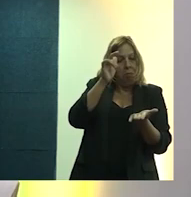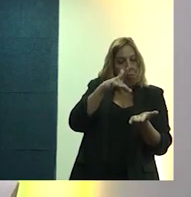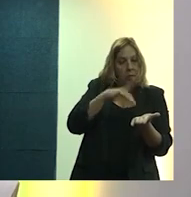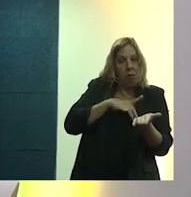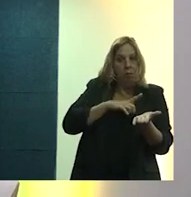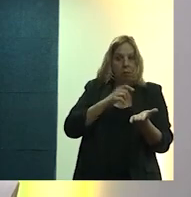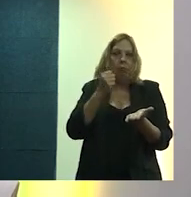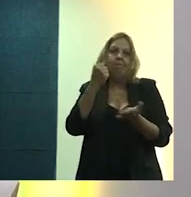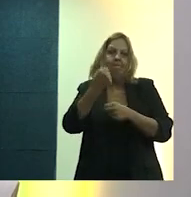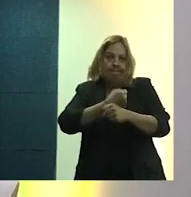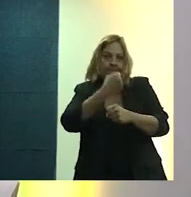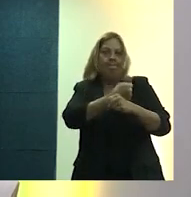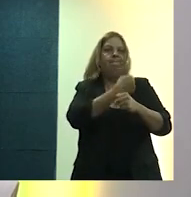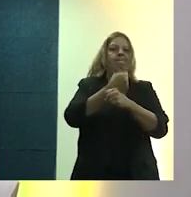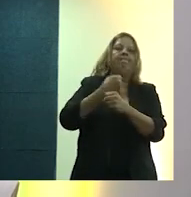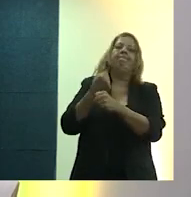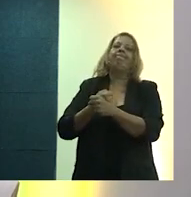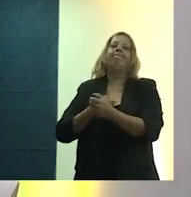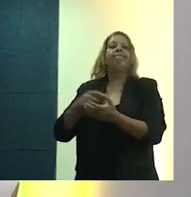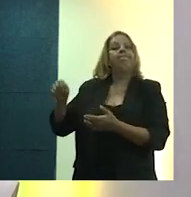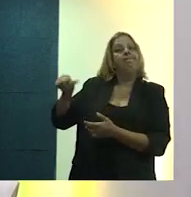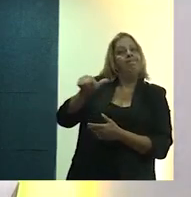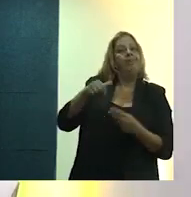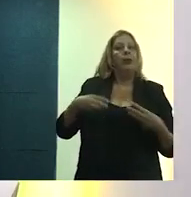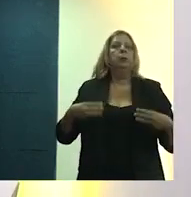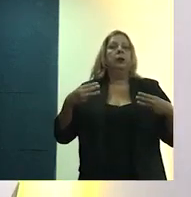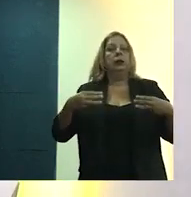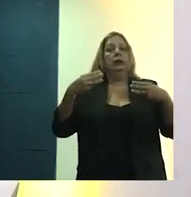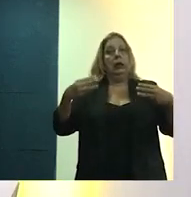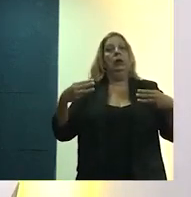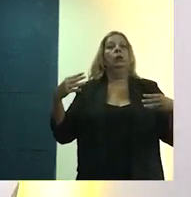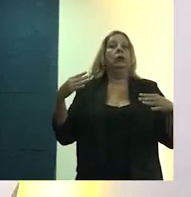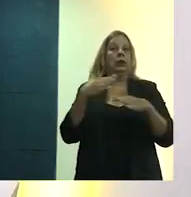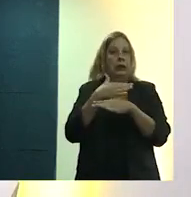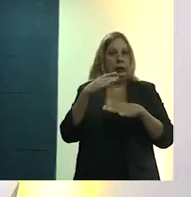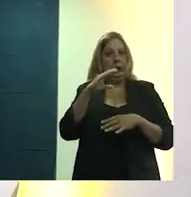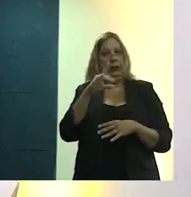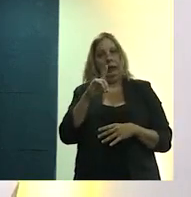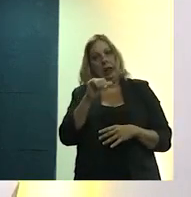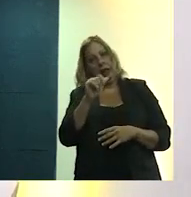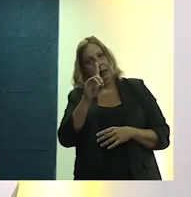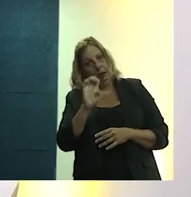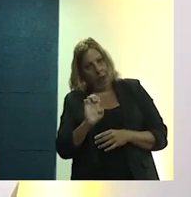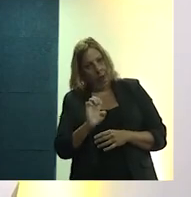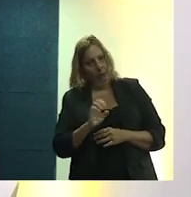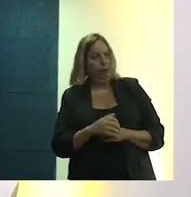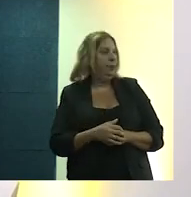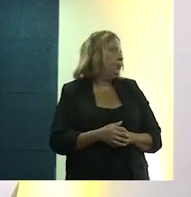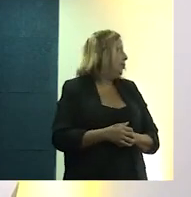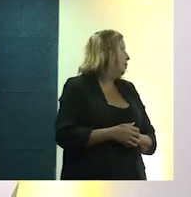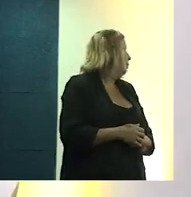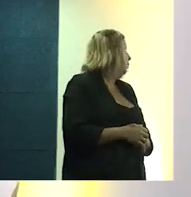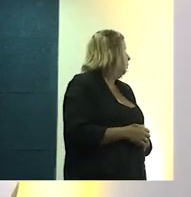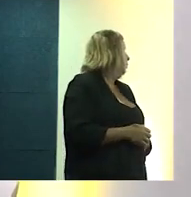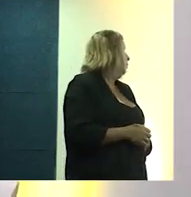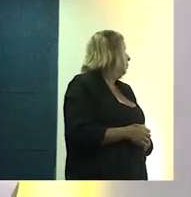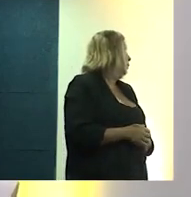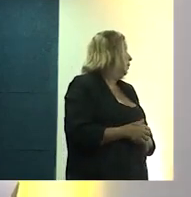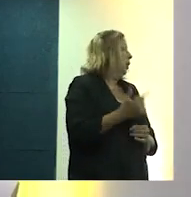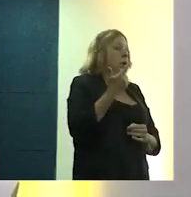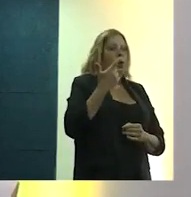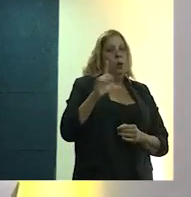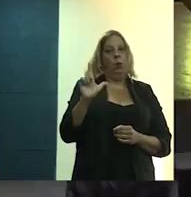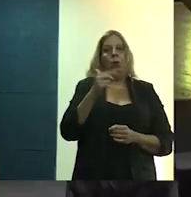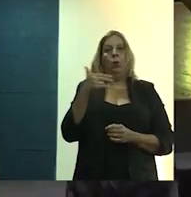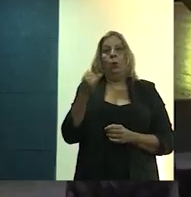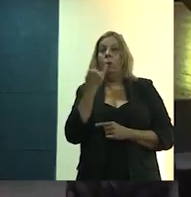executar logo mais financiar pelo Ministério das cidades a execução de obras de urbanização outra coisa que